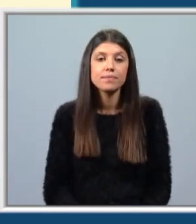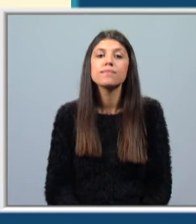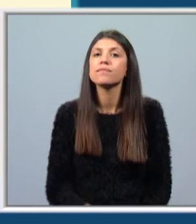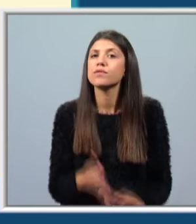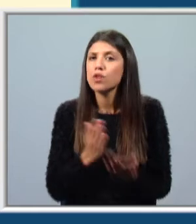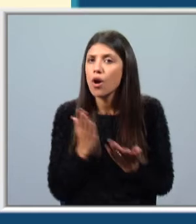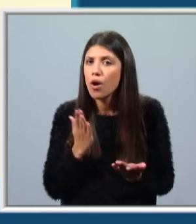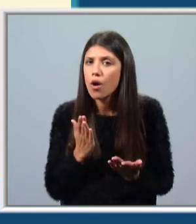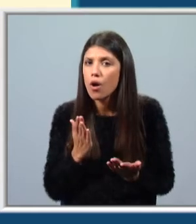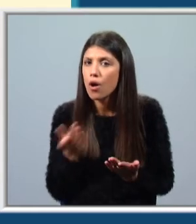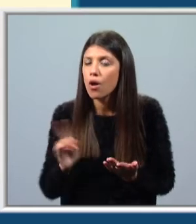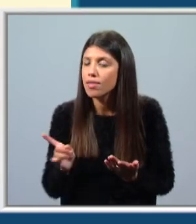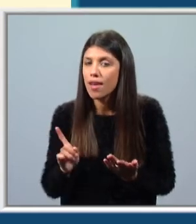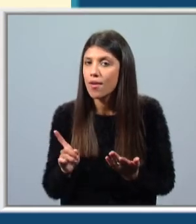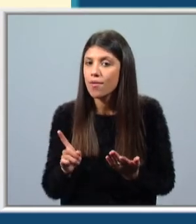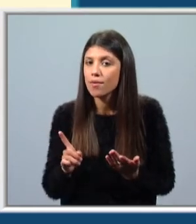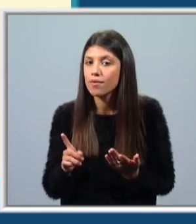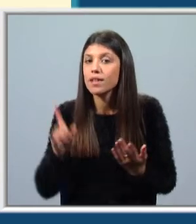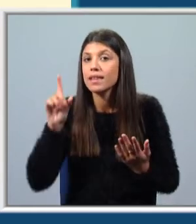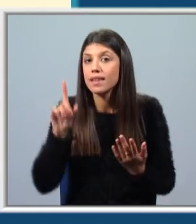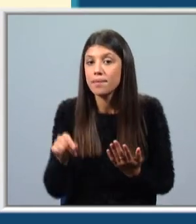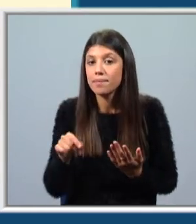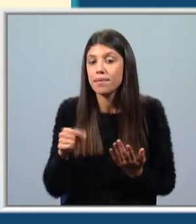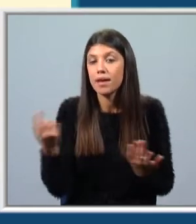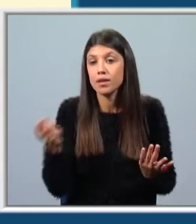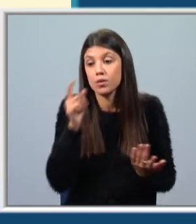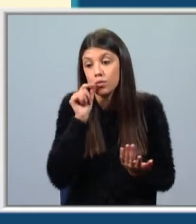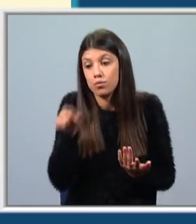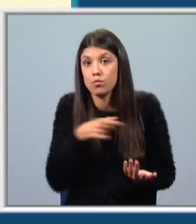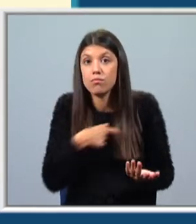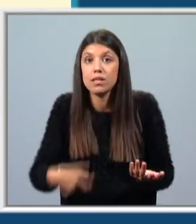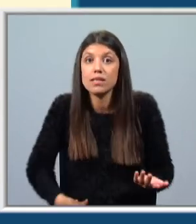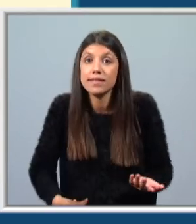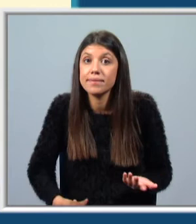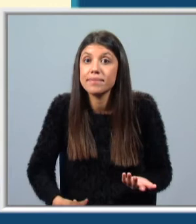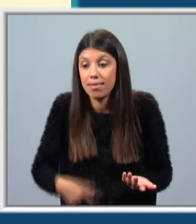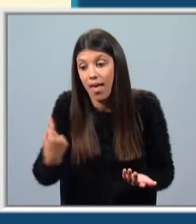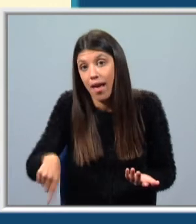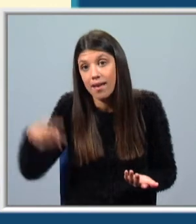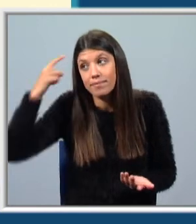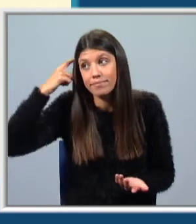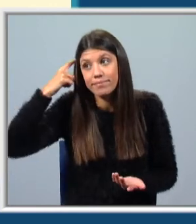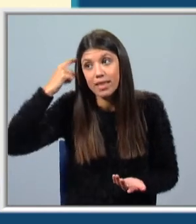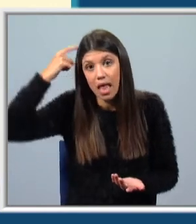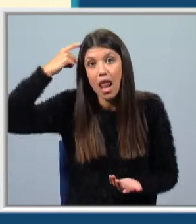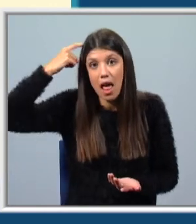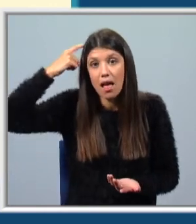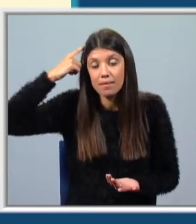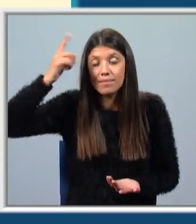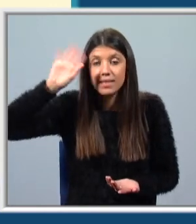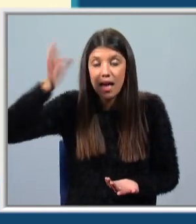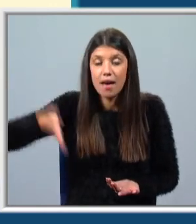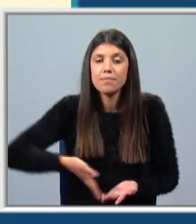ninguém. Ora, quem mais é que sabia? Sabia também o príncipe, ora, ele tinha-as, não é? Ele sabia que elas lá estavam.